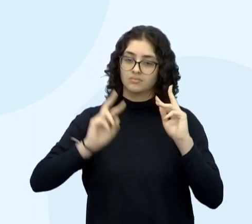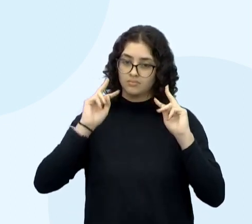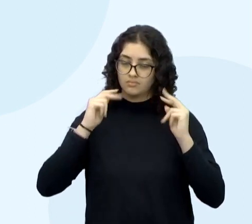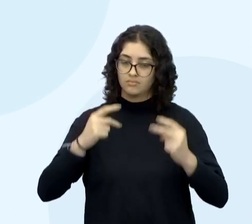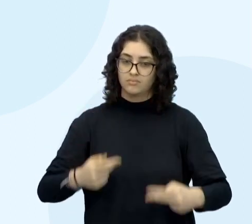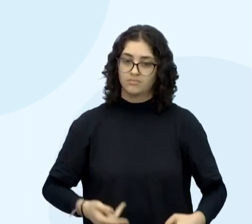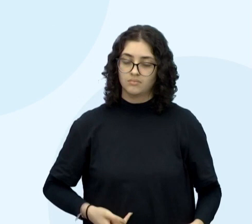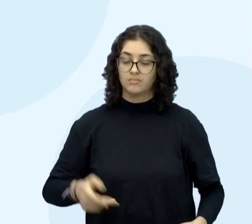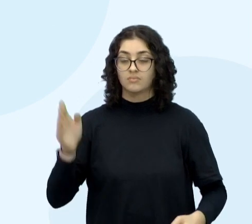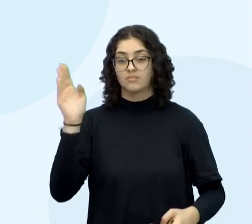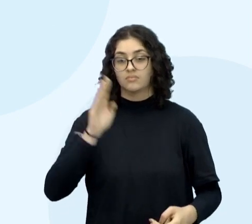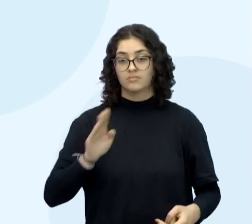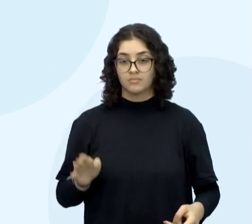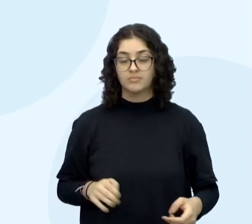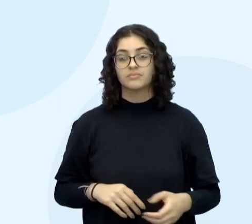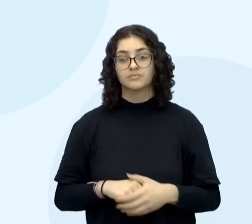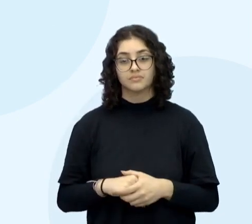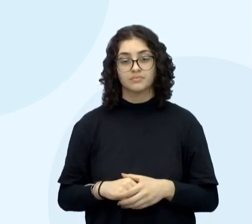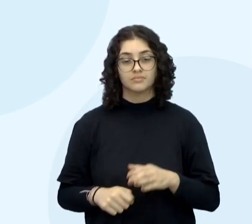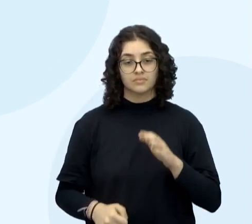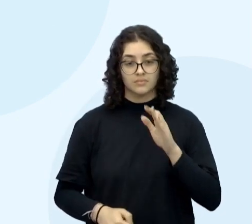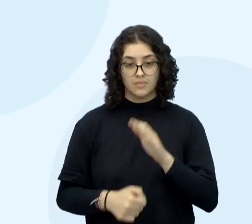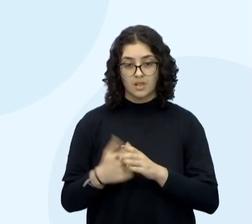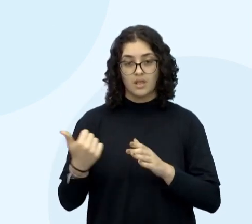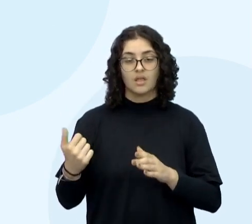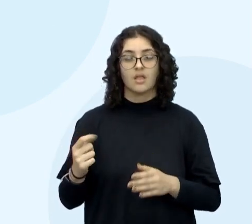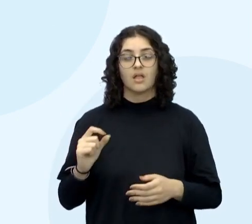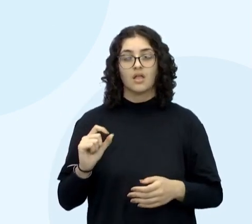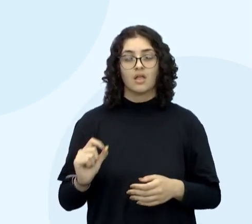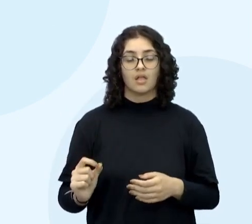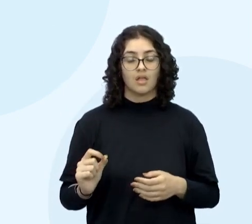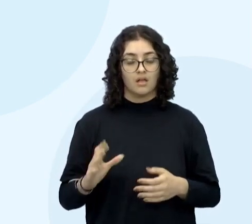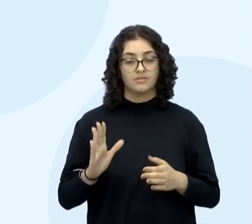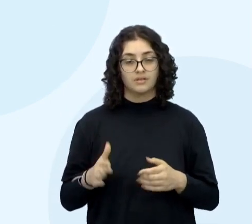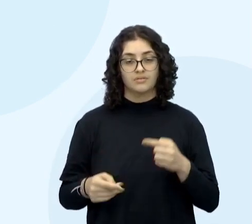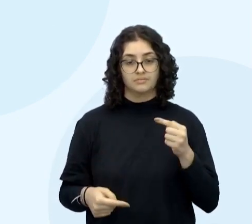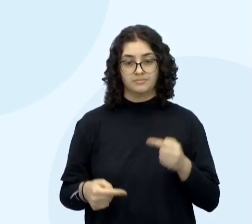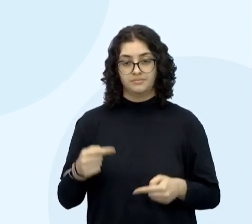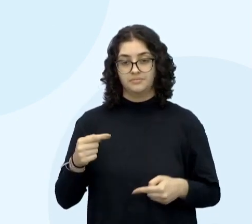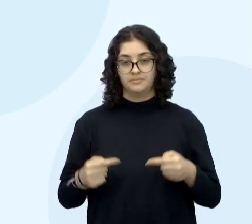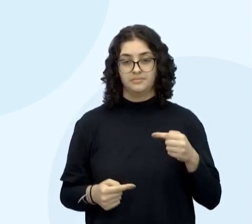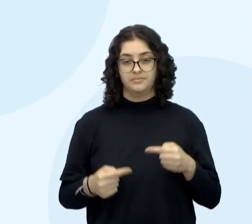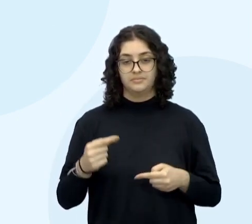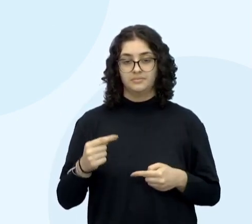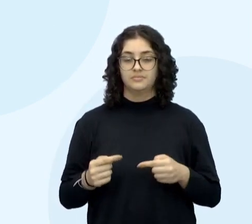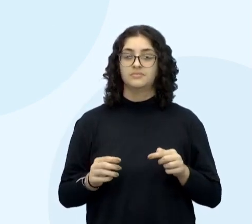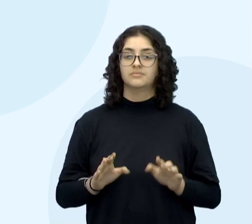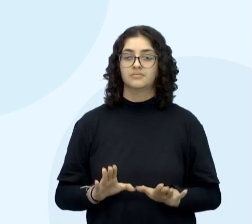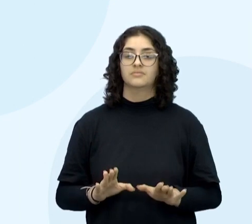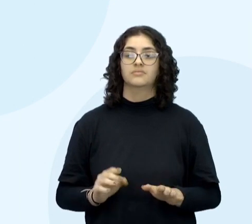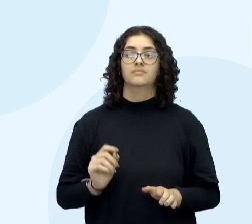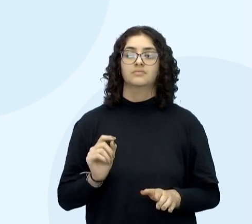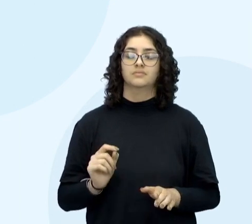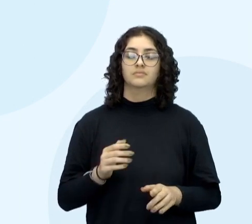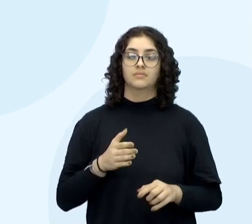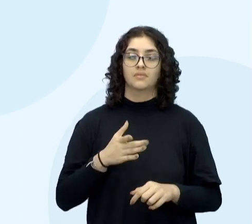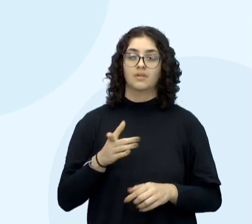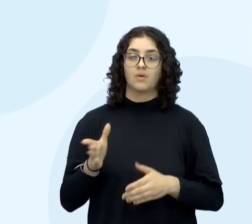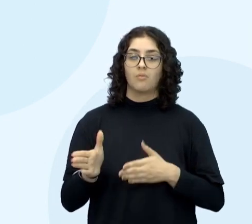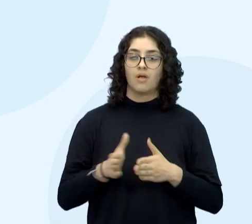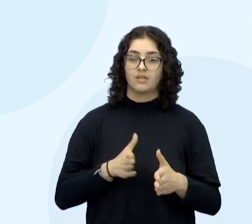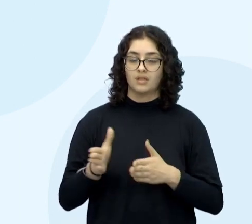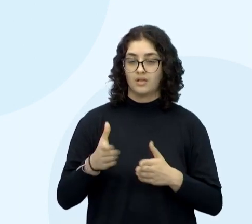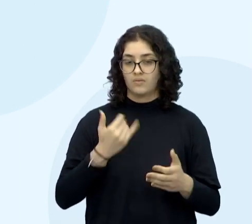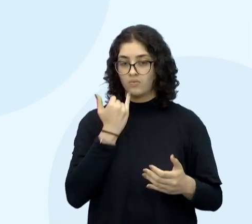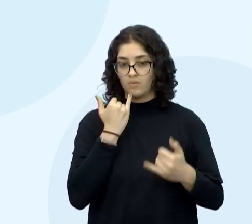direitos humanos no Brasil. Então assim, a primeira parte praticamente nós já debatemos aqui. Mas a questão do acesso à